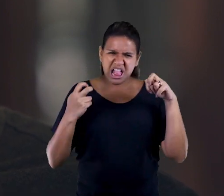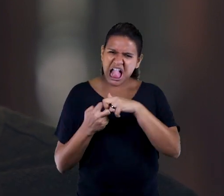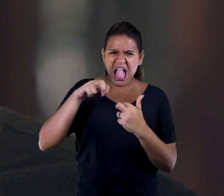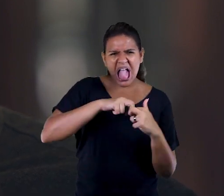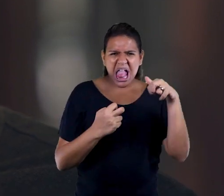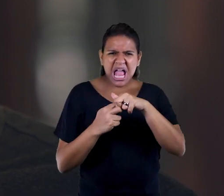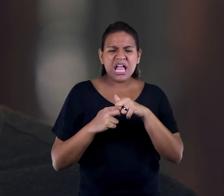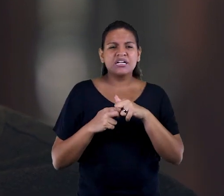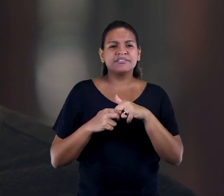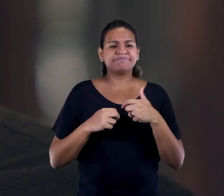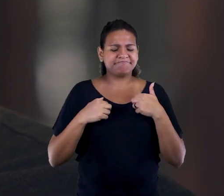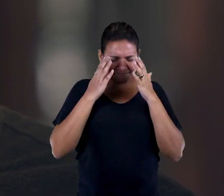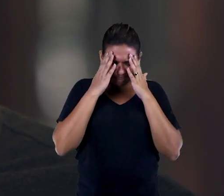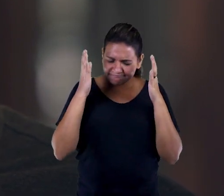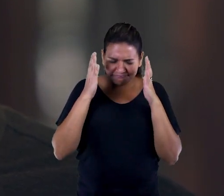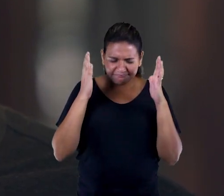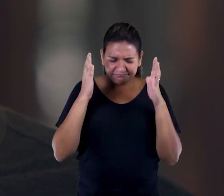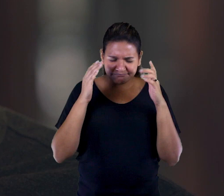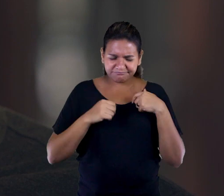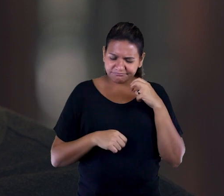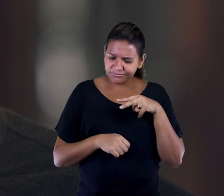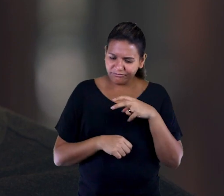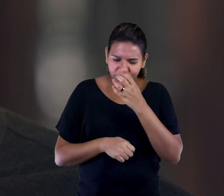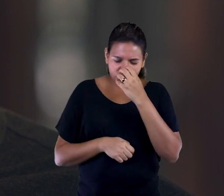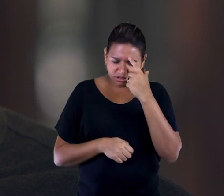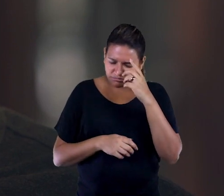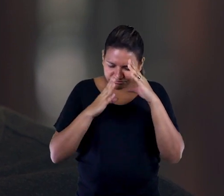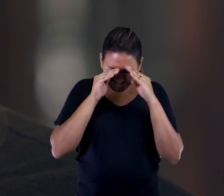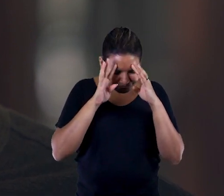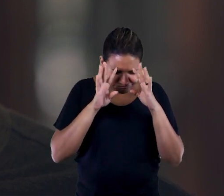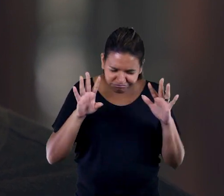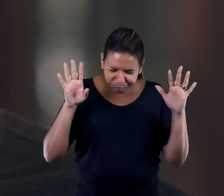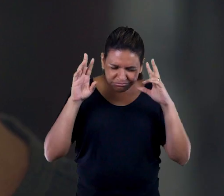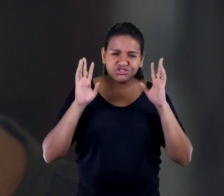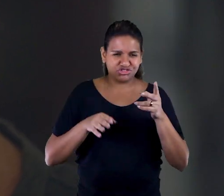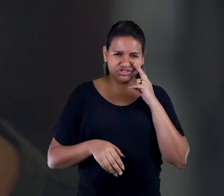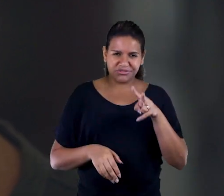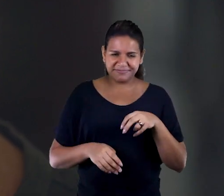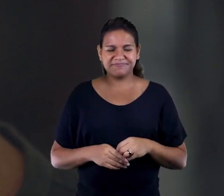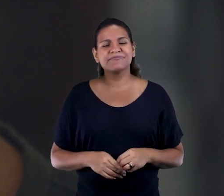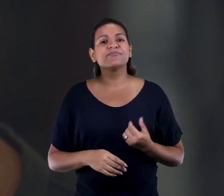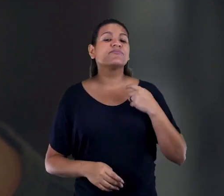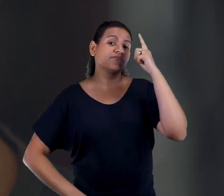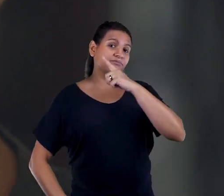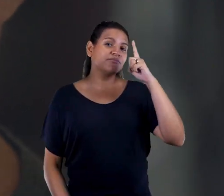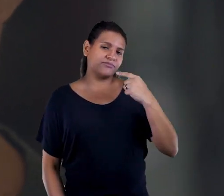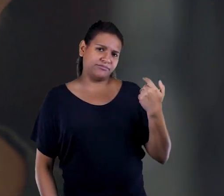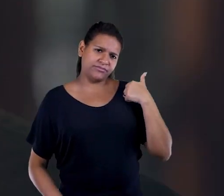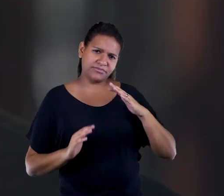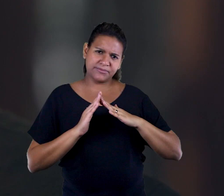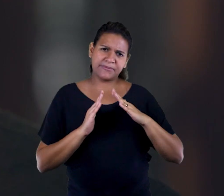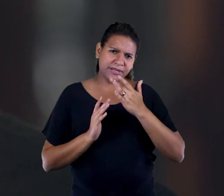ria, eu olho para os cães, eu fecho o olho e eu lembro de exatamente tudo que eu vi. Era um domingo, eu estava aqui em